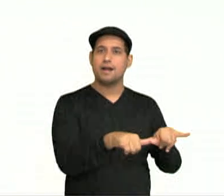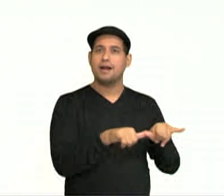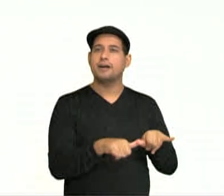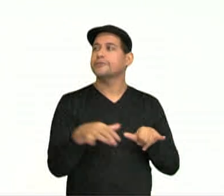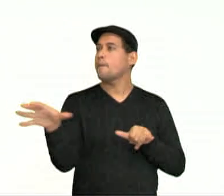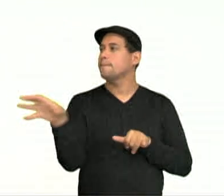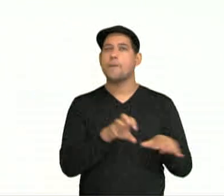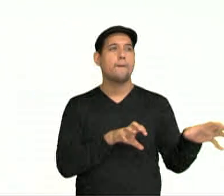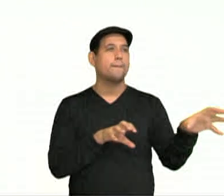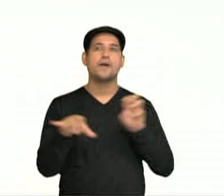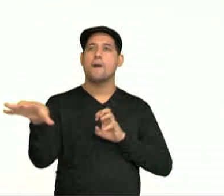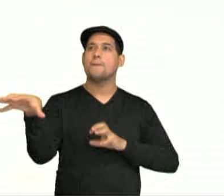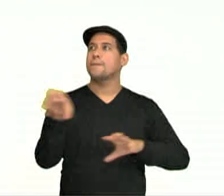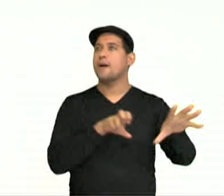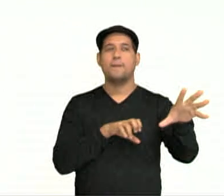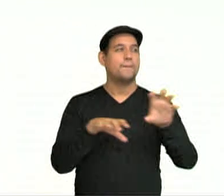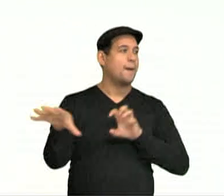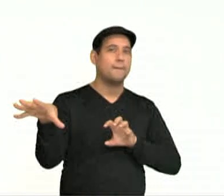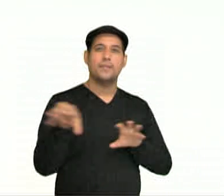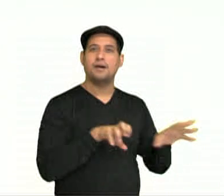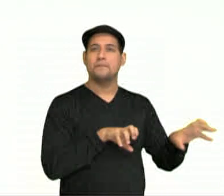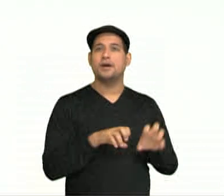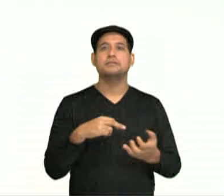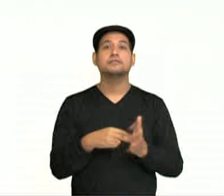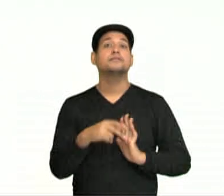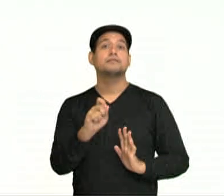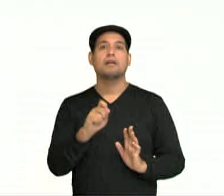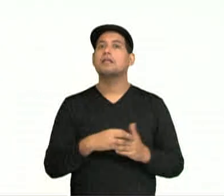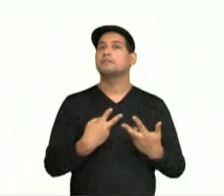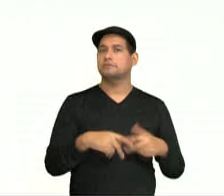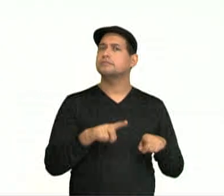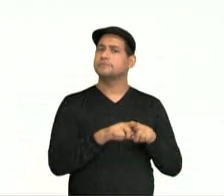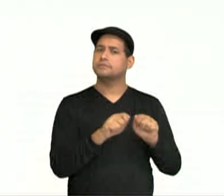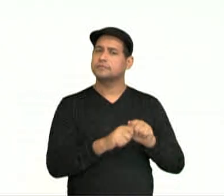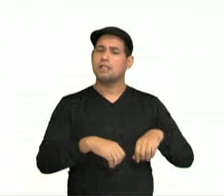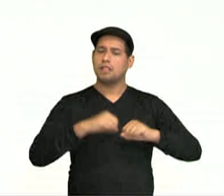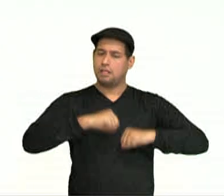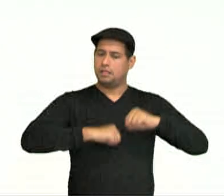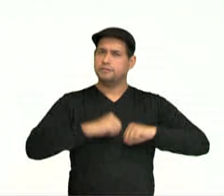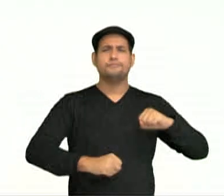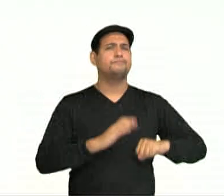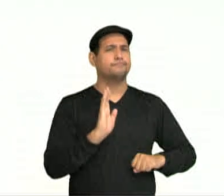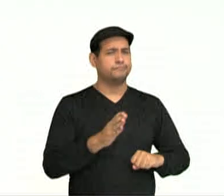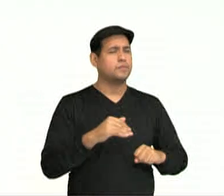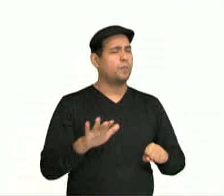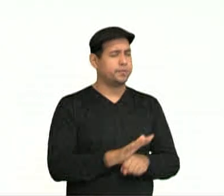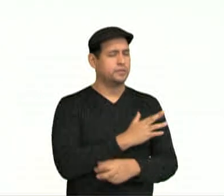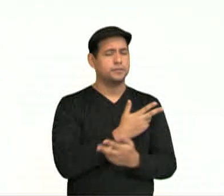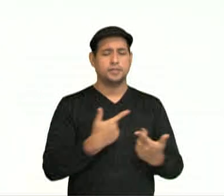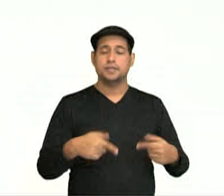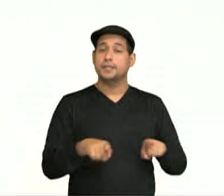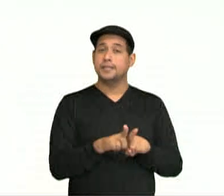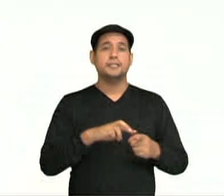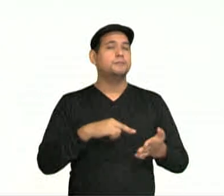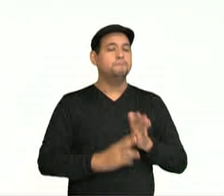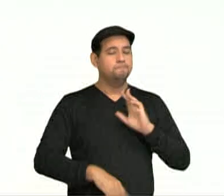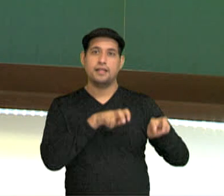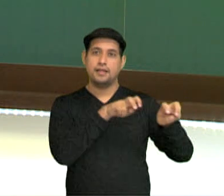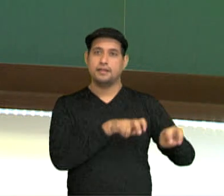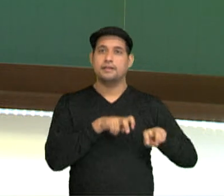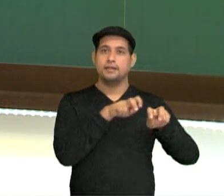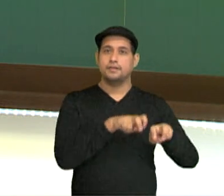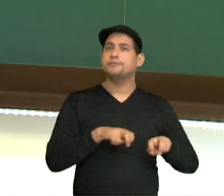compra determinados produtos, eles são produtos industrializados de modo geral, né? A grande maioria. Então, esses produtos